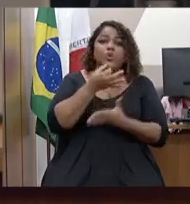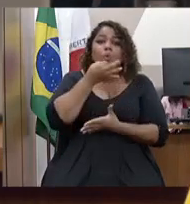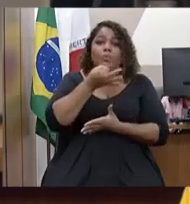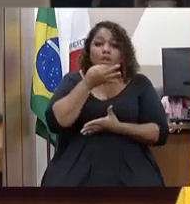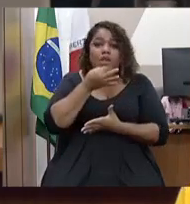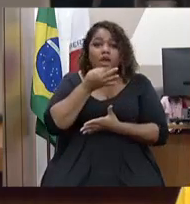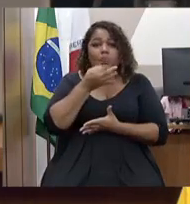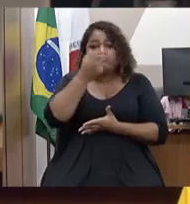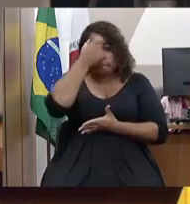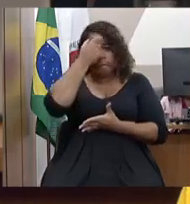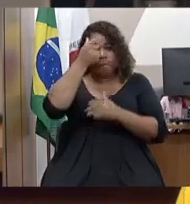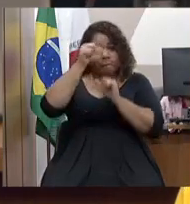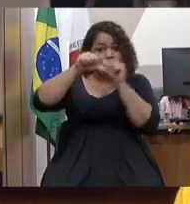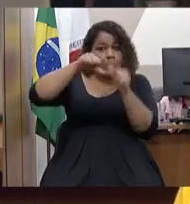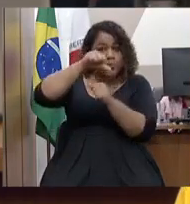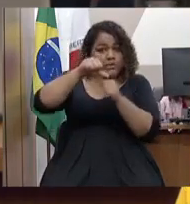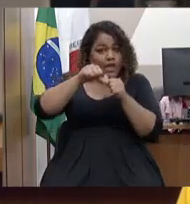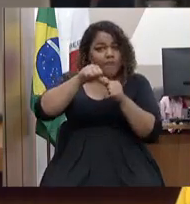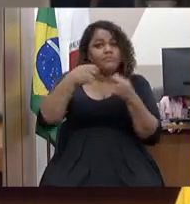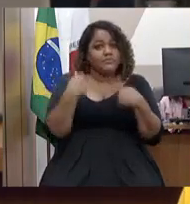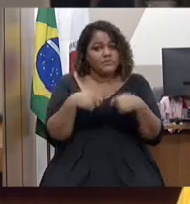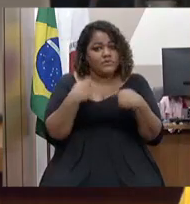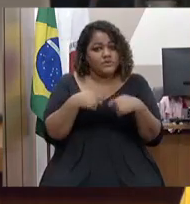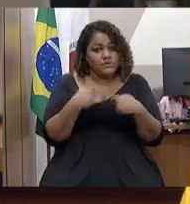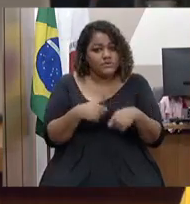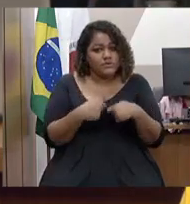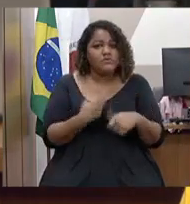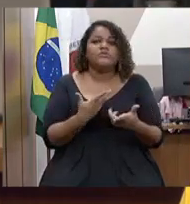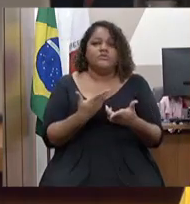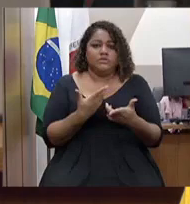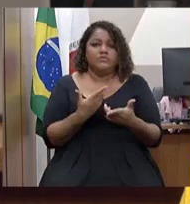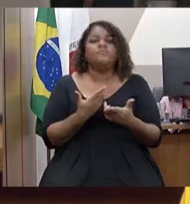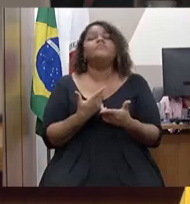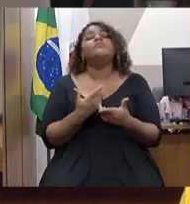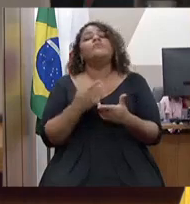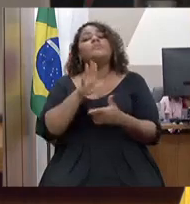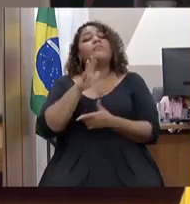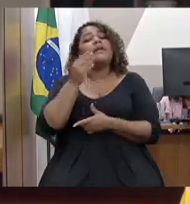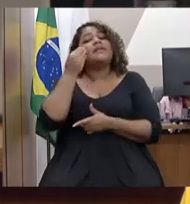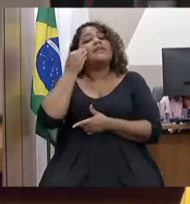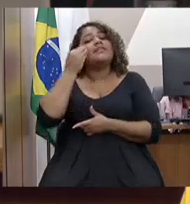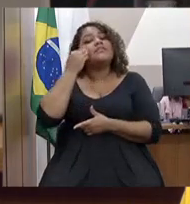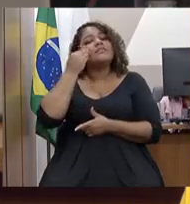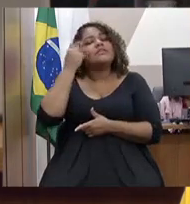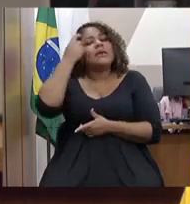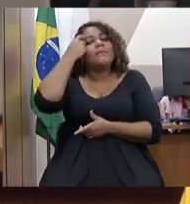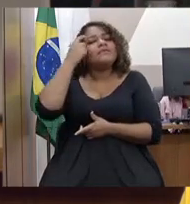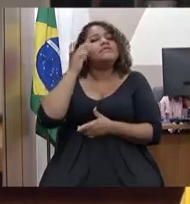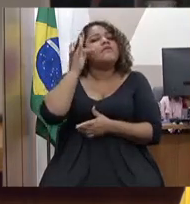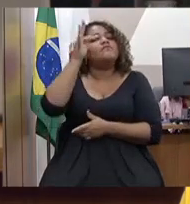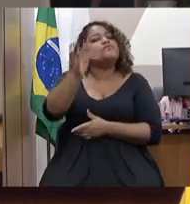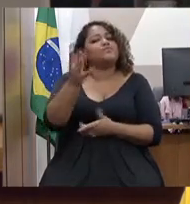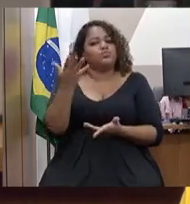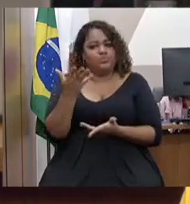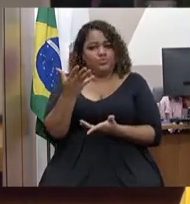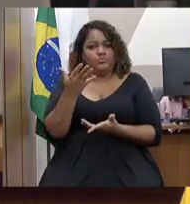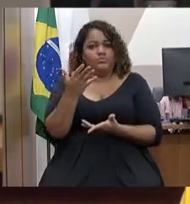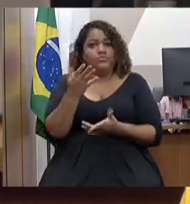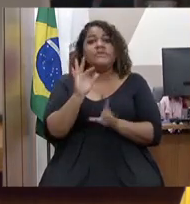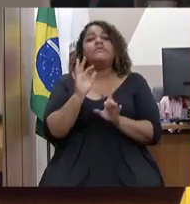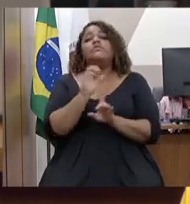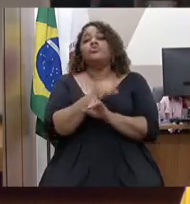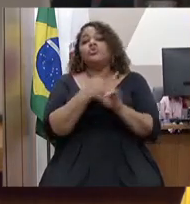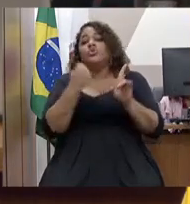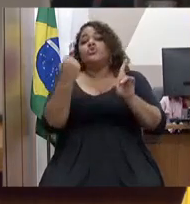paralelas porque as coisas possam andar né se coincidindo para o futuro e como que nós teremos uma sociedade né